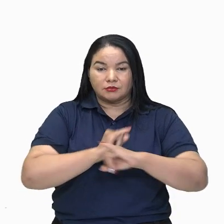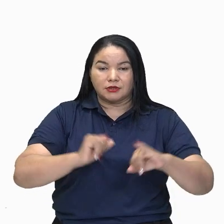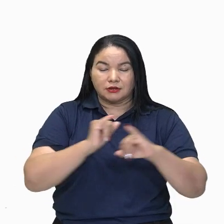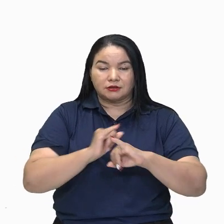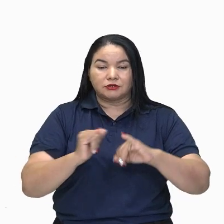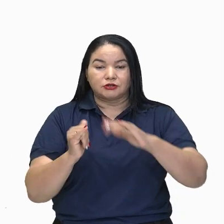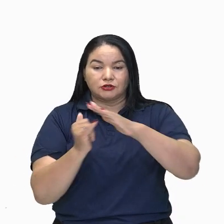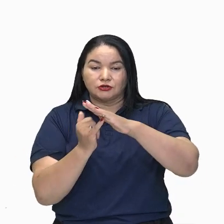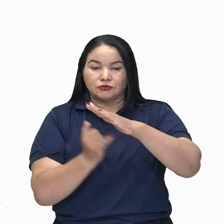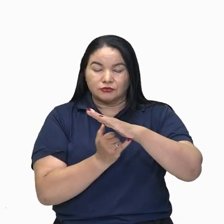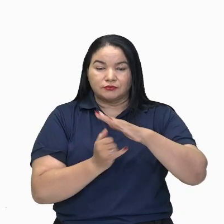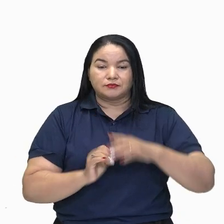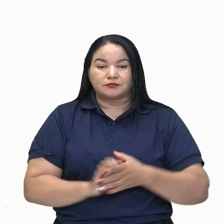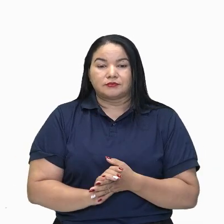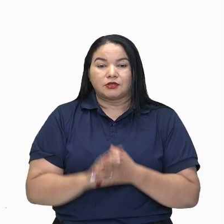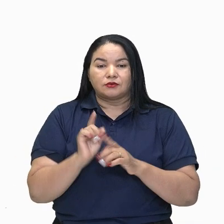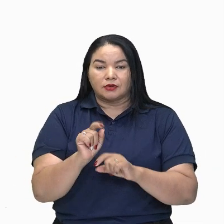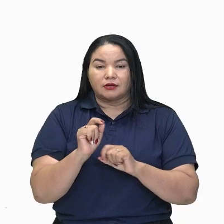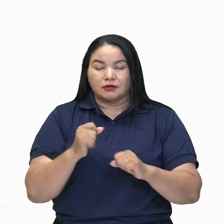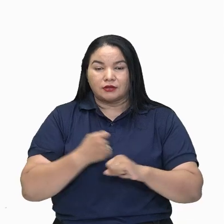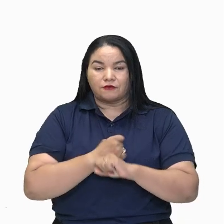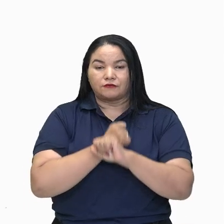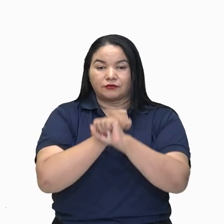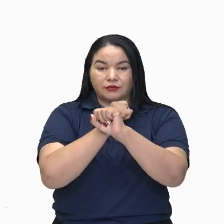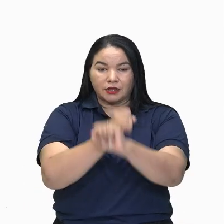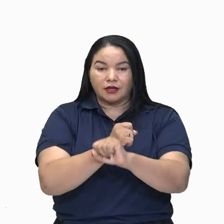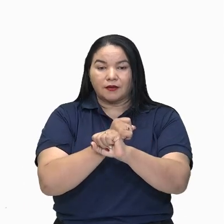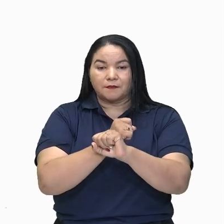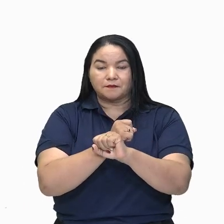institucional. Defender